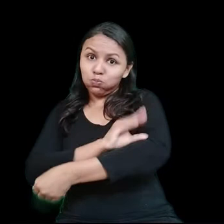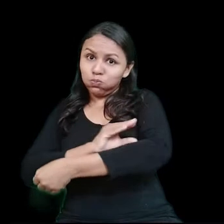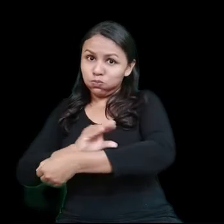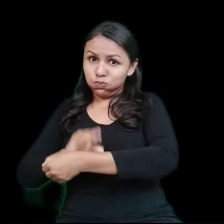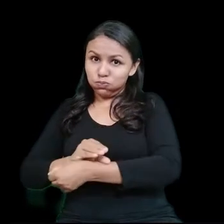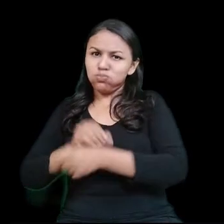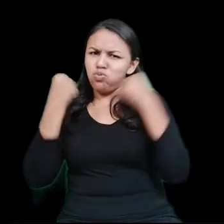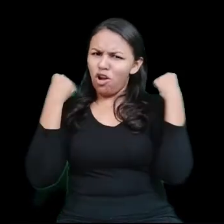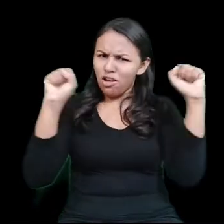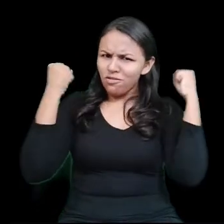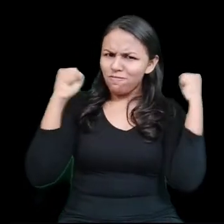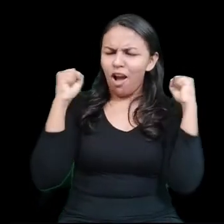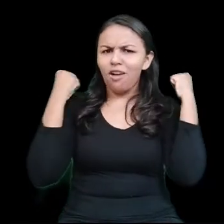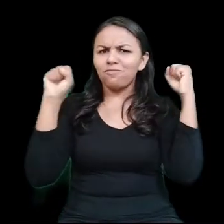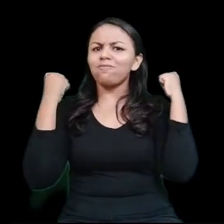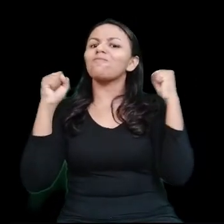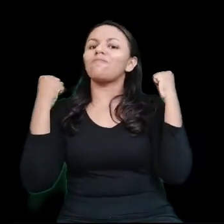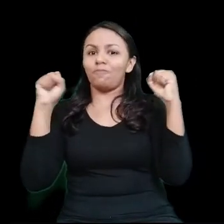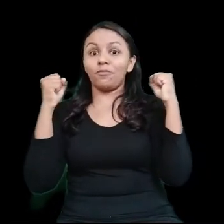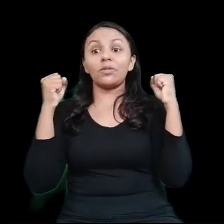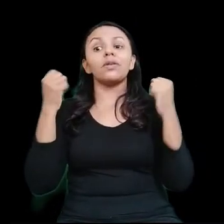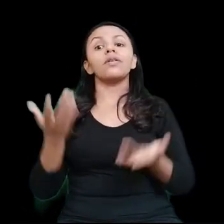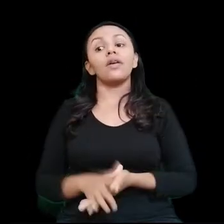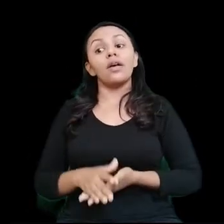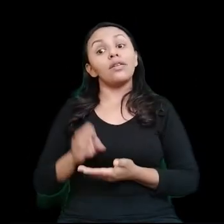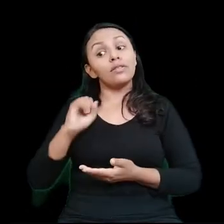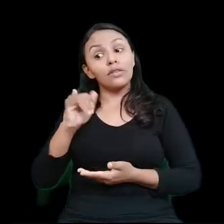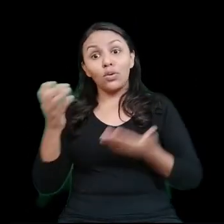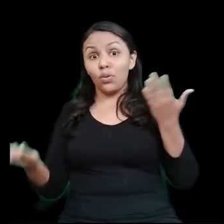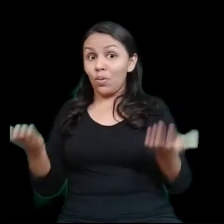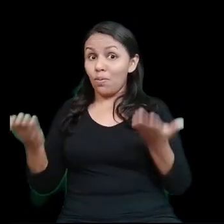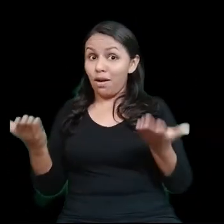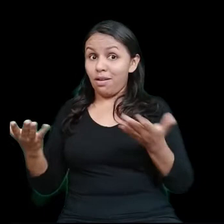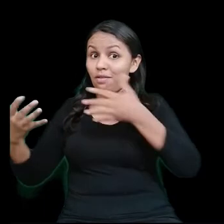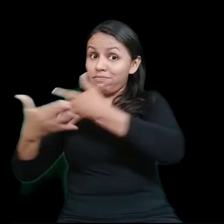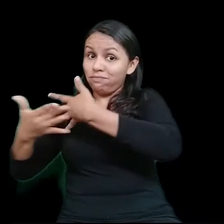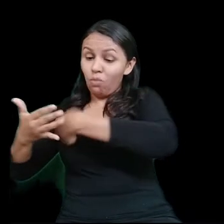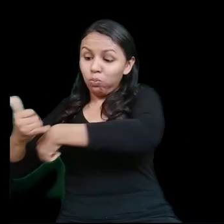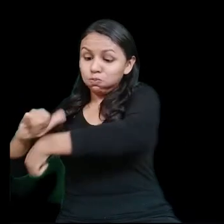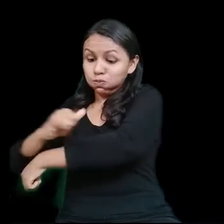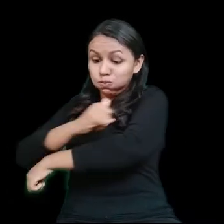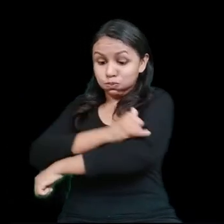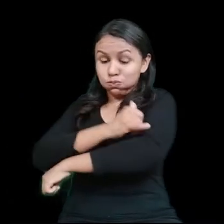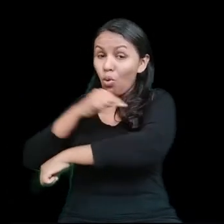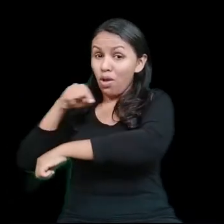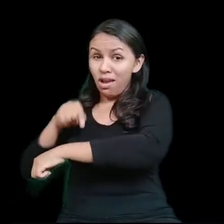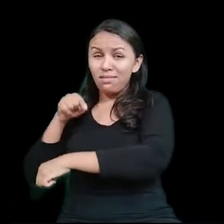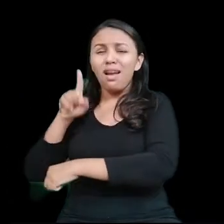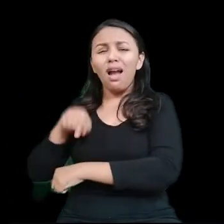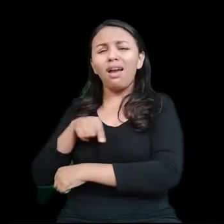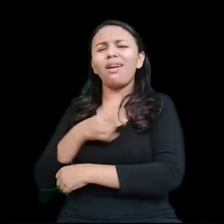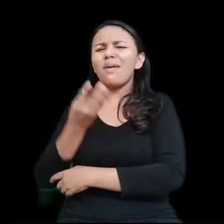sendo exercitada em comparação ao tecido adiposo. O tecido adiposo ele é um tecido